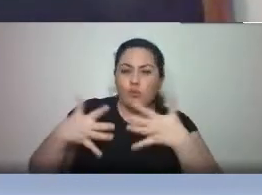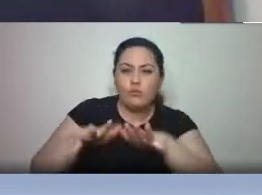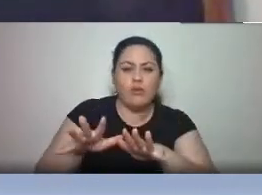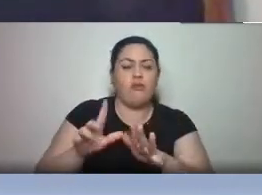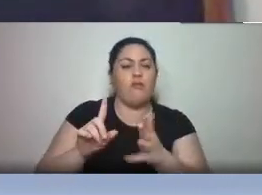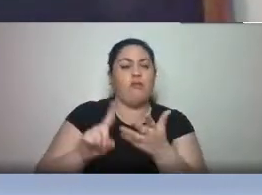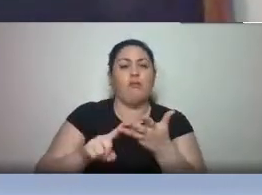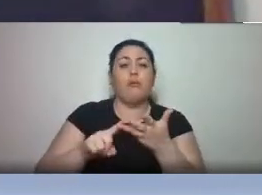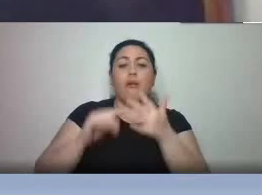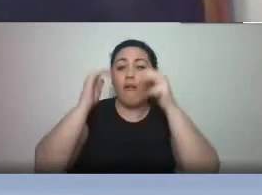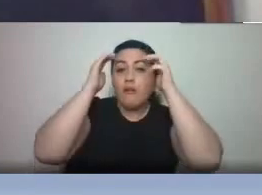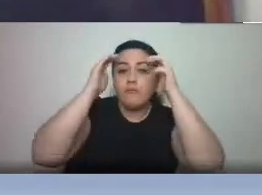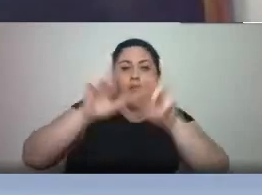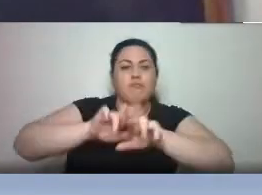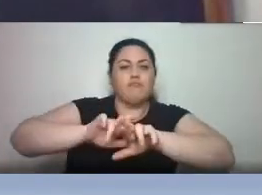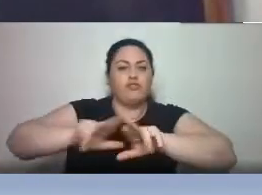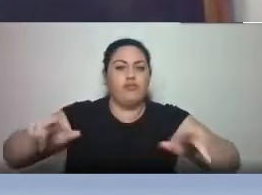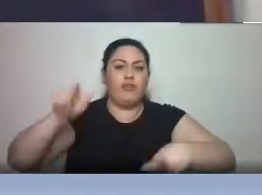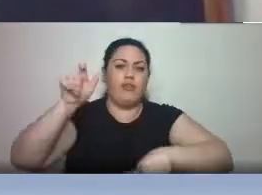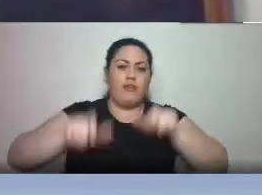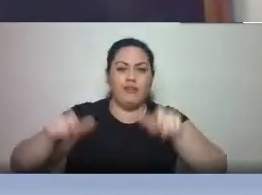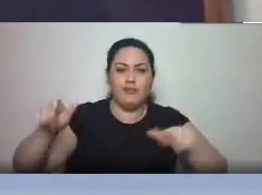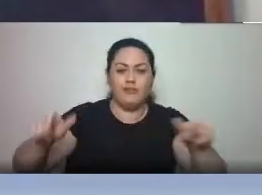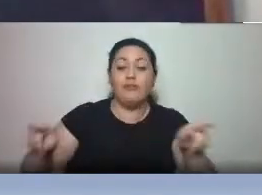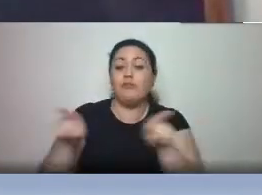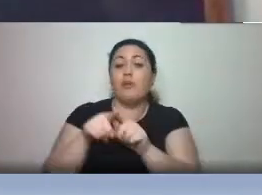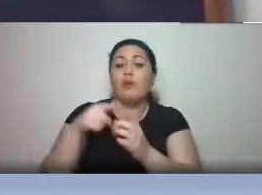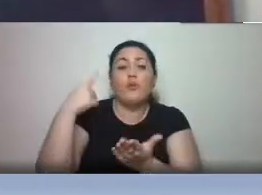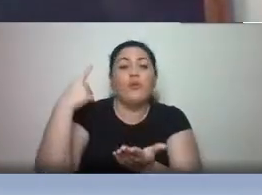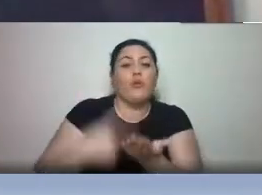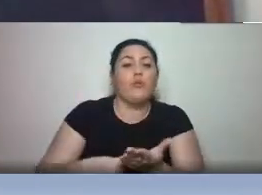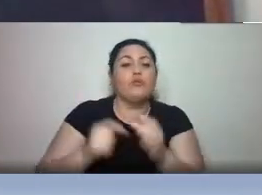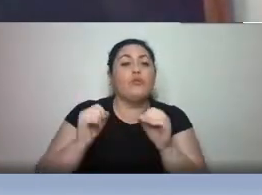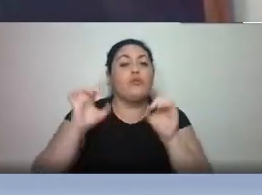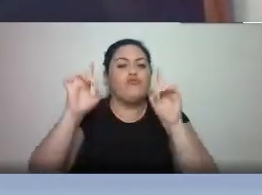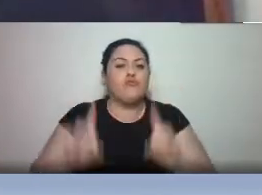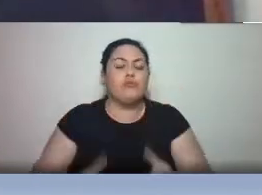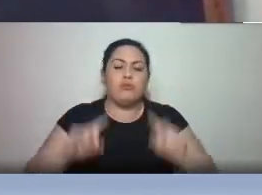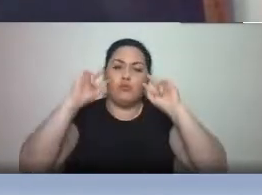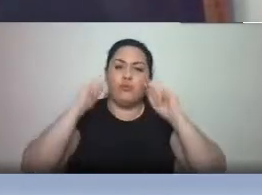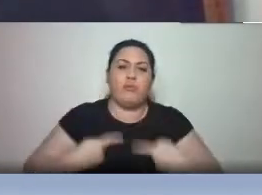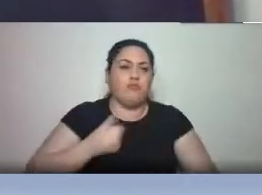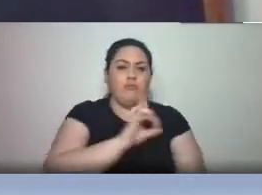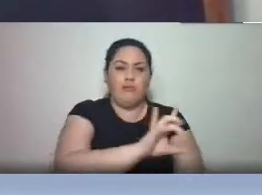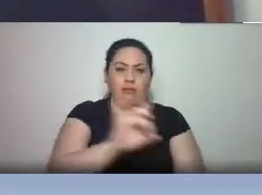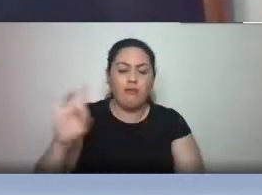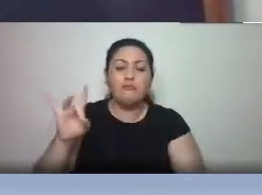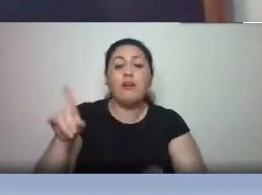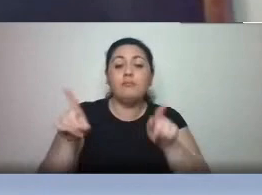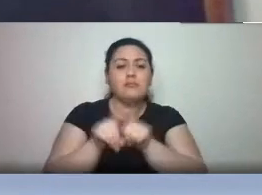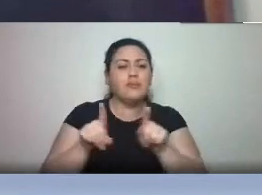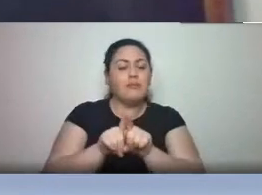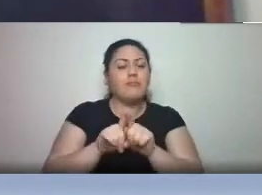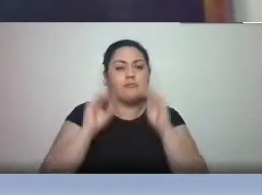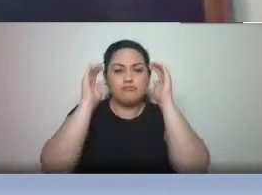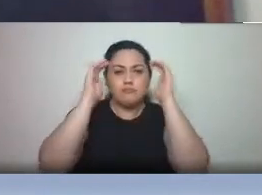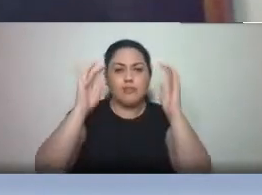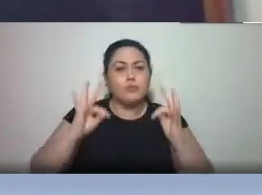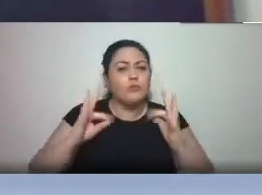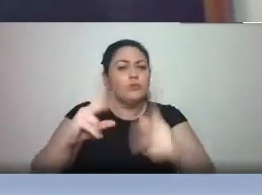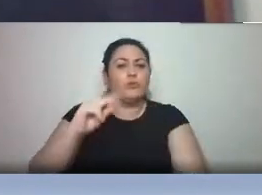respeito às diversidades, o compromisso com os direitos humanos e com todas as políticas que os